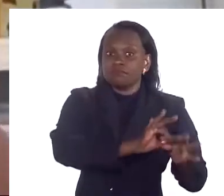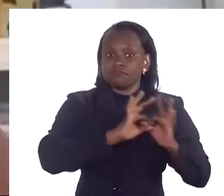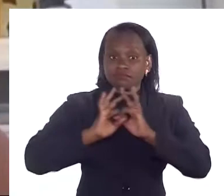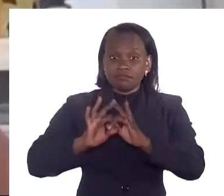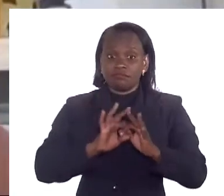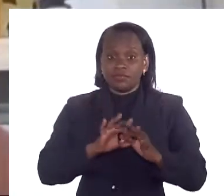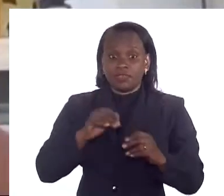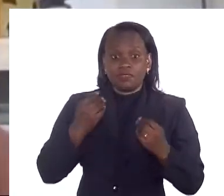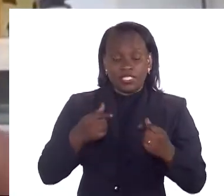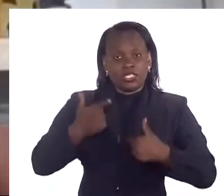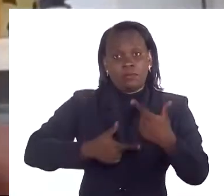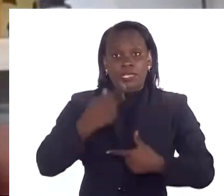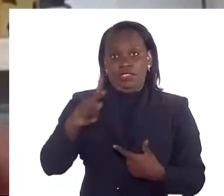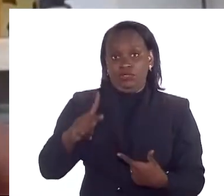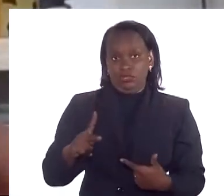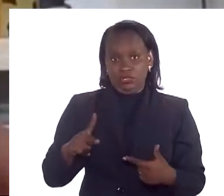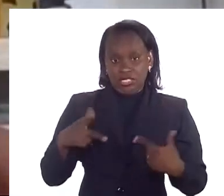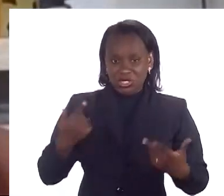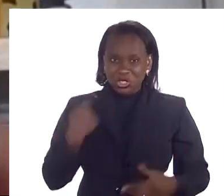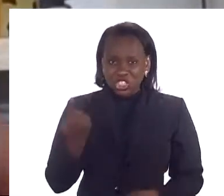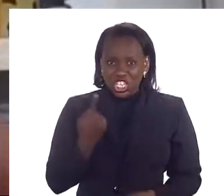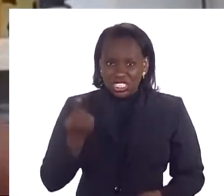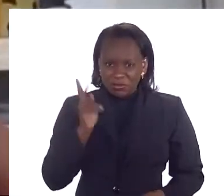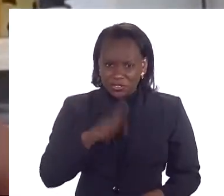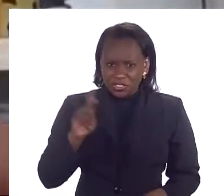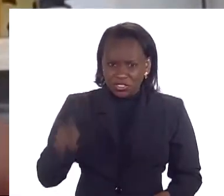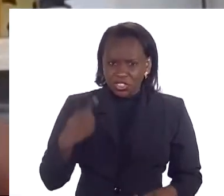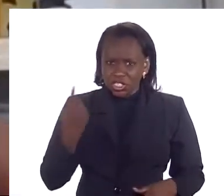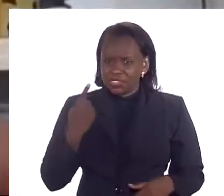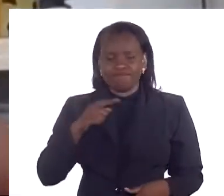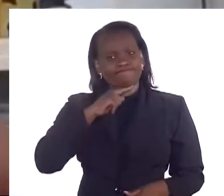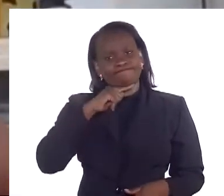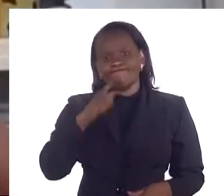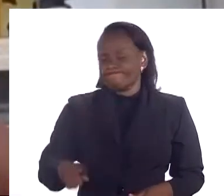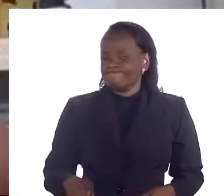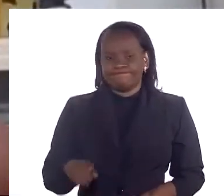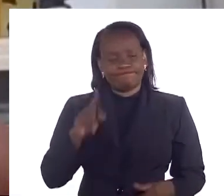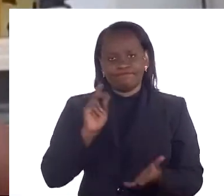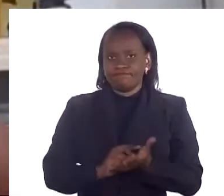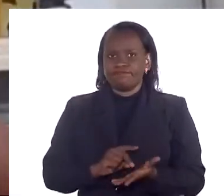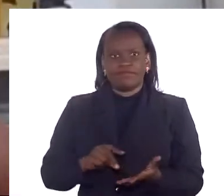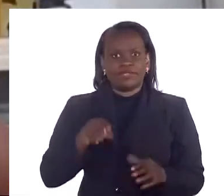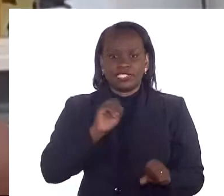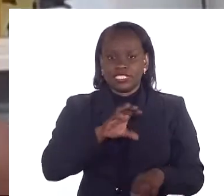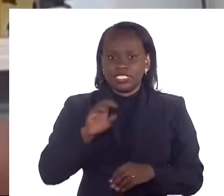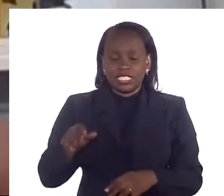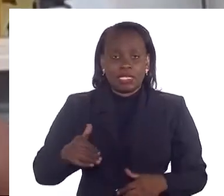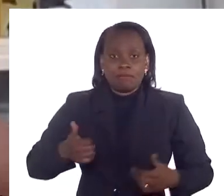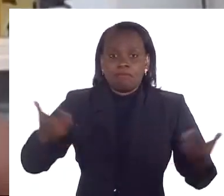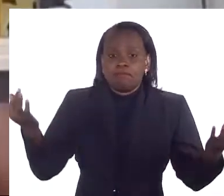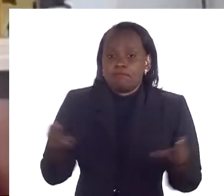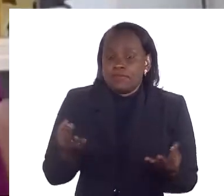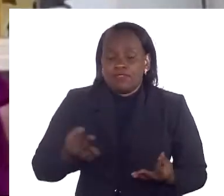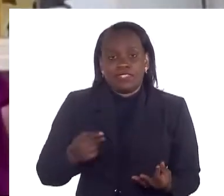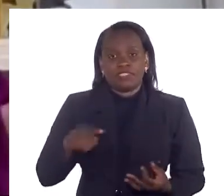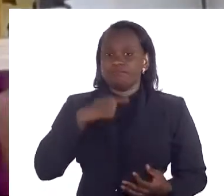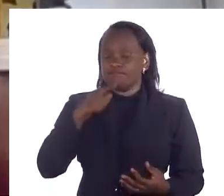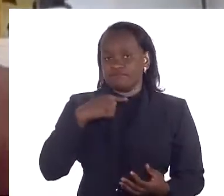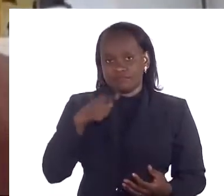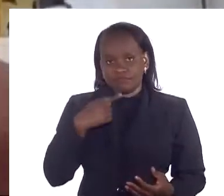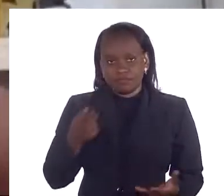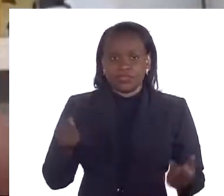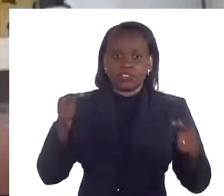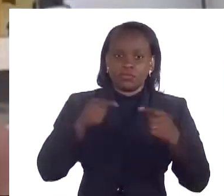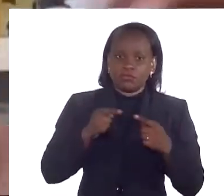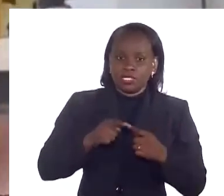de apoio para fazer o seu trabalho. Então, você sozinho, o professor sozinho, ele não consegue realmente ter um bom êxito em relação às